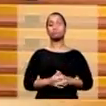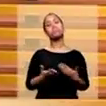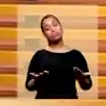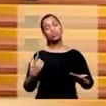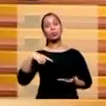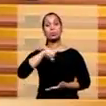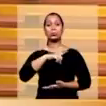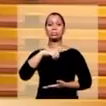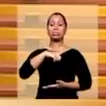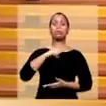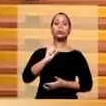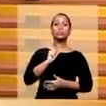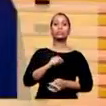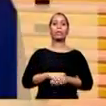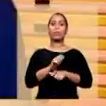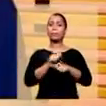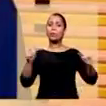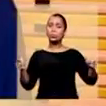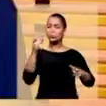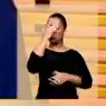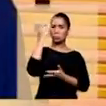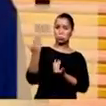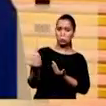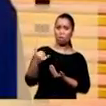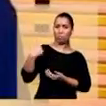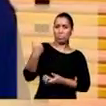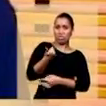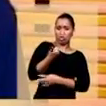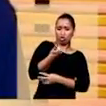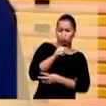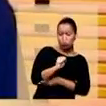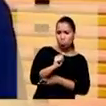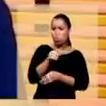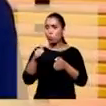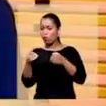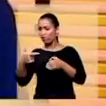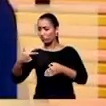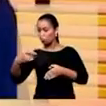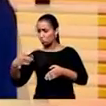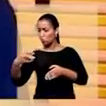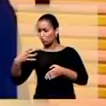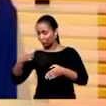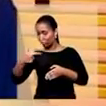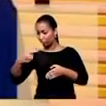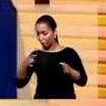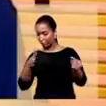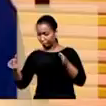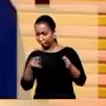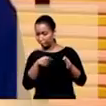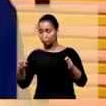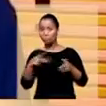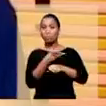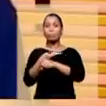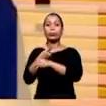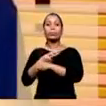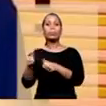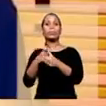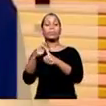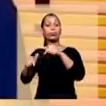A gente tem a maior parte de jovens de 18 a 24 anos, que são pessoas buscando o primeiro